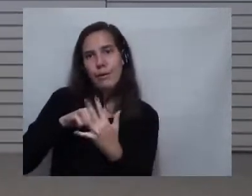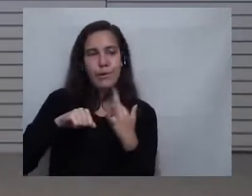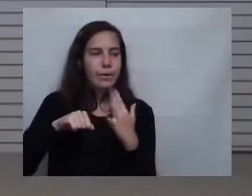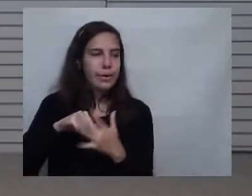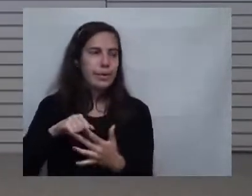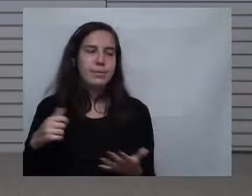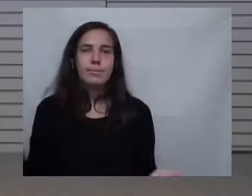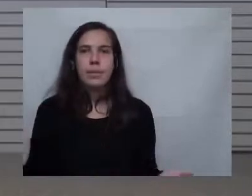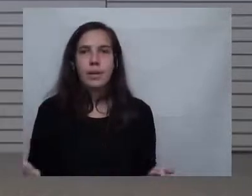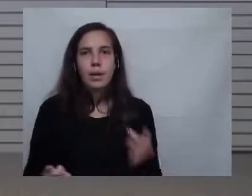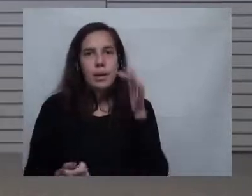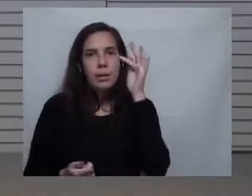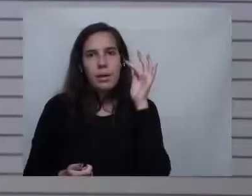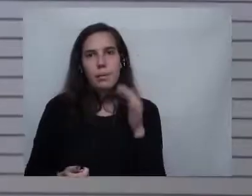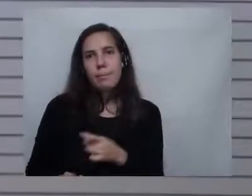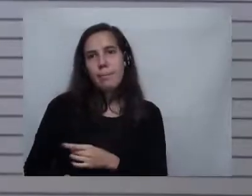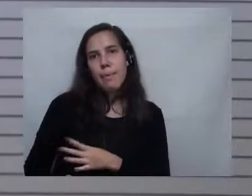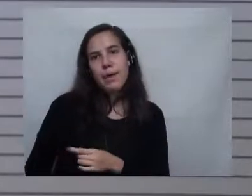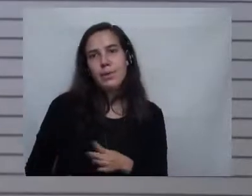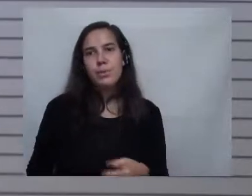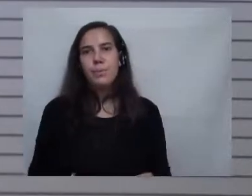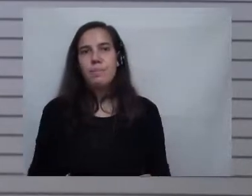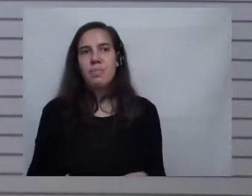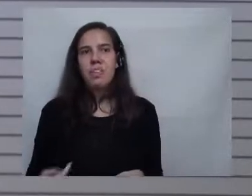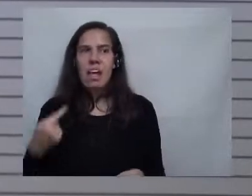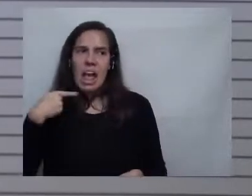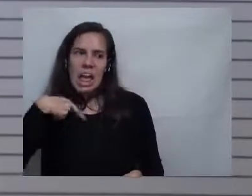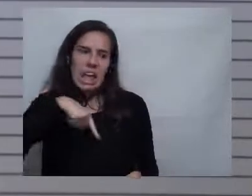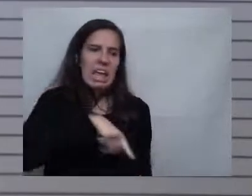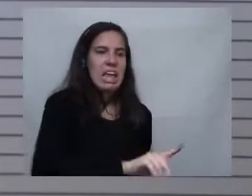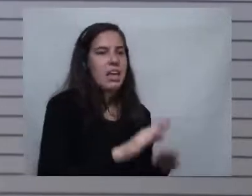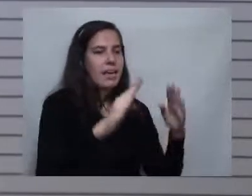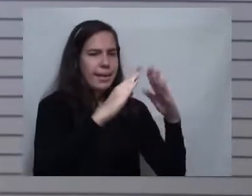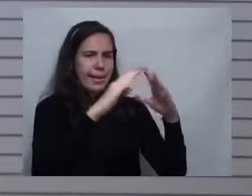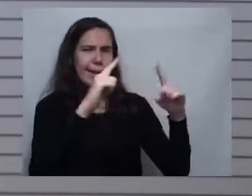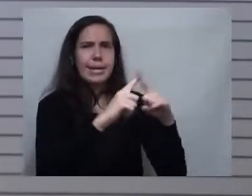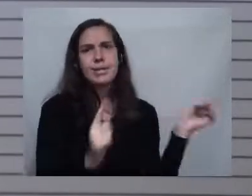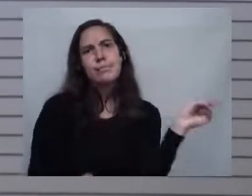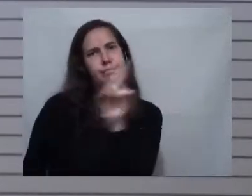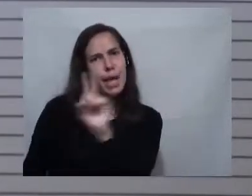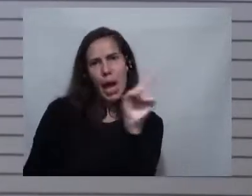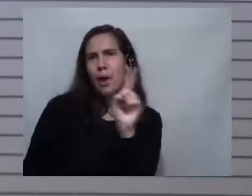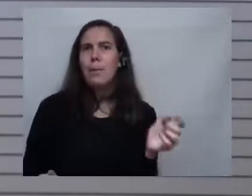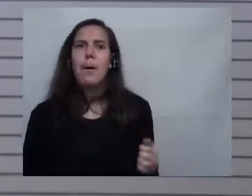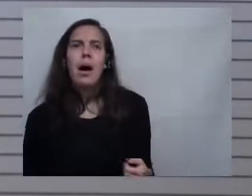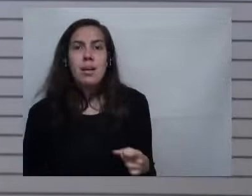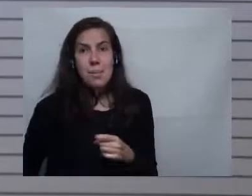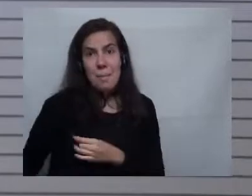E aí eu vai álcool gel pé de pato Mangalô três vezes